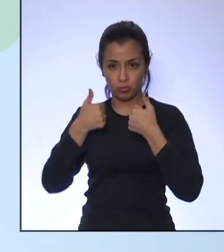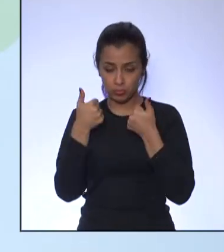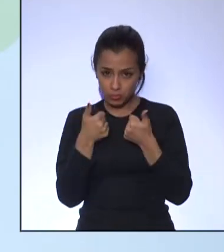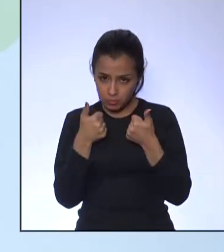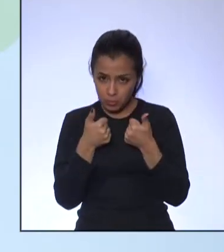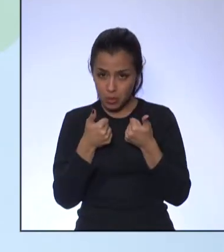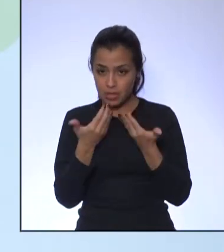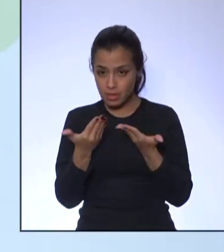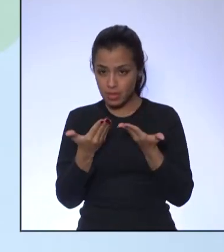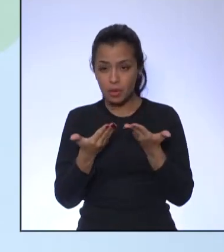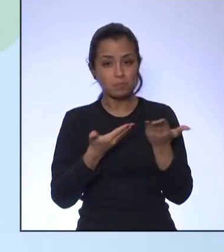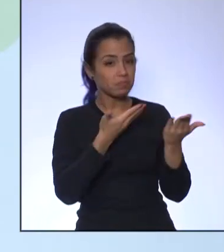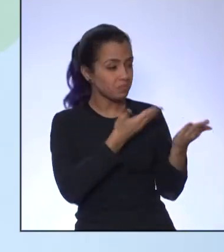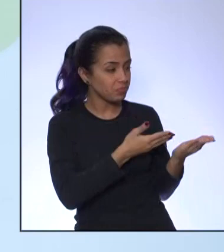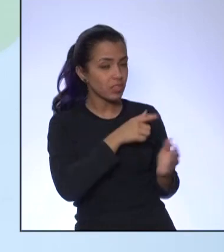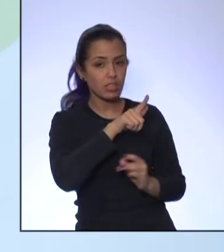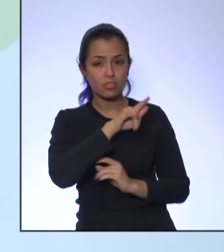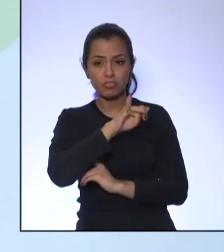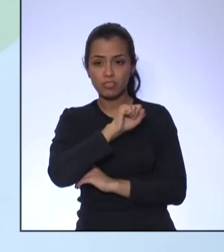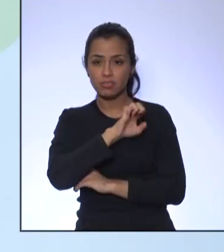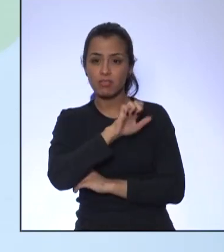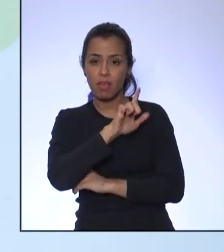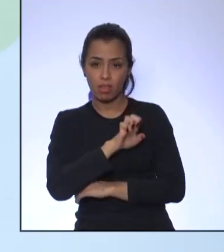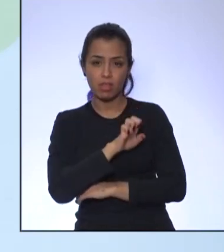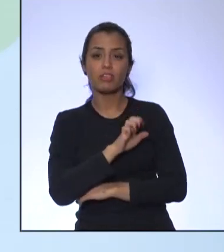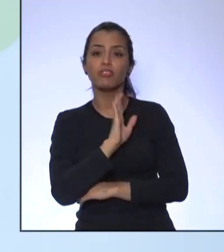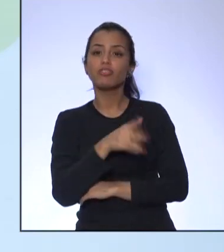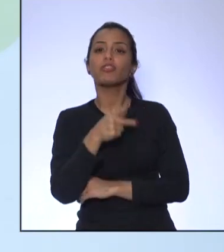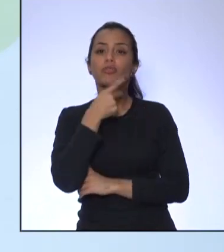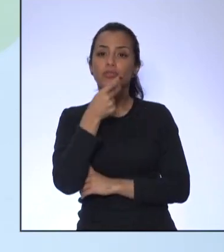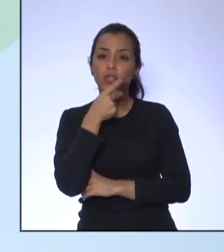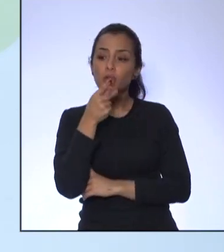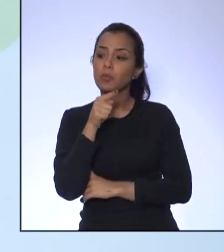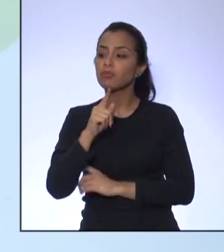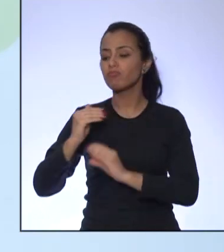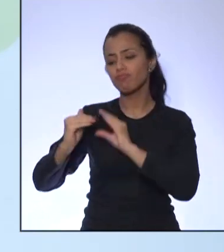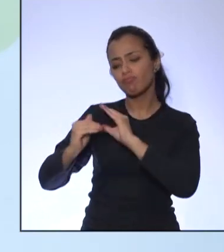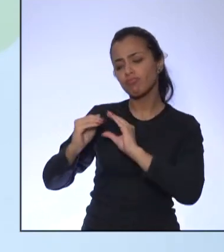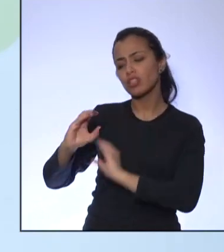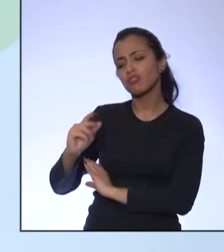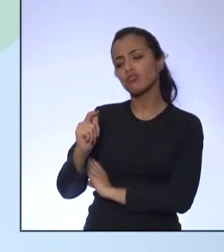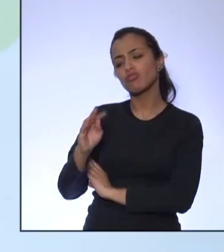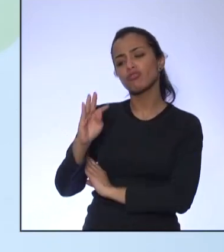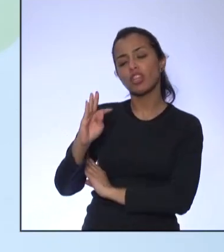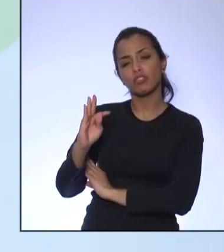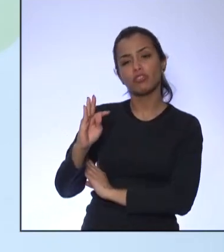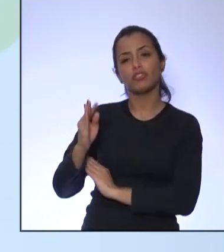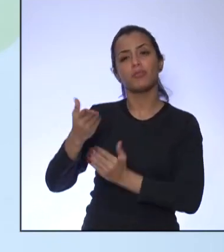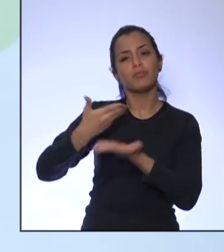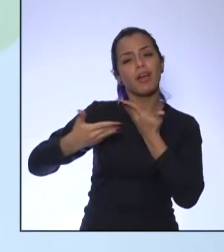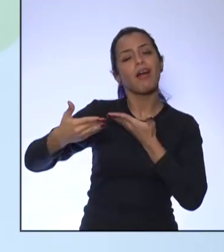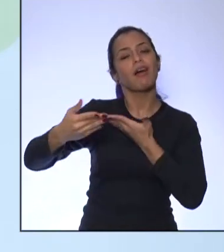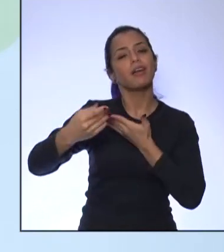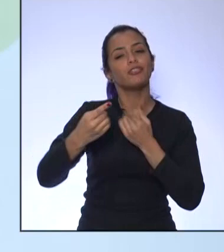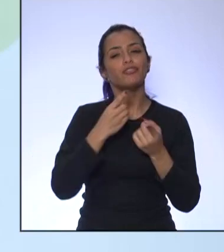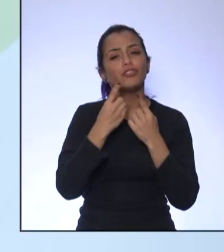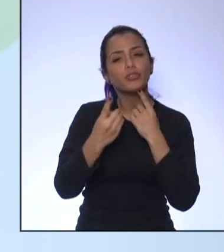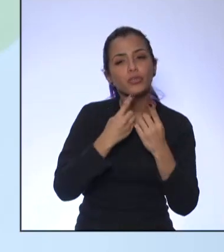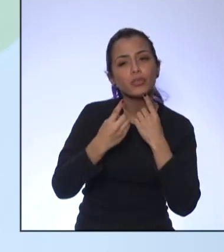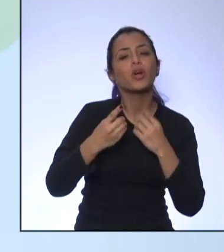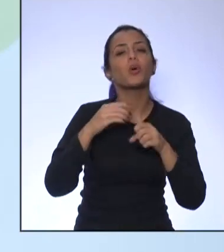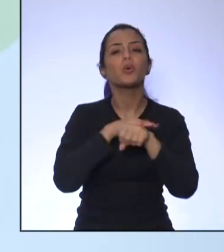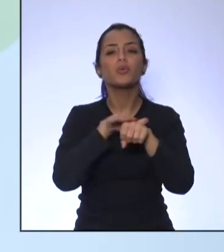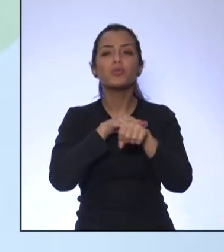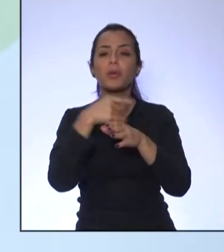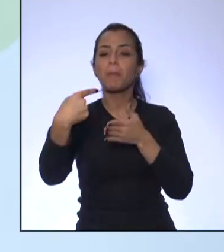como a professora Gisele já colocou, utilizem o chat de uma forma interessante, né? Coloquem as dúvidas, dialoguem ali com a gente, que a gente, em